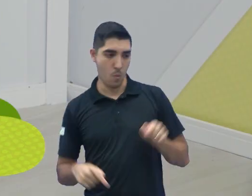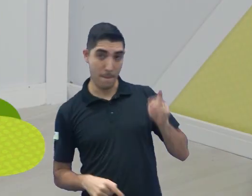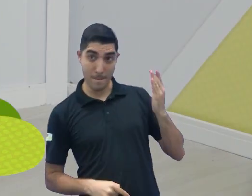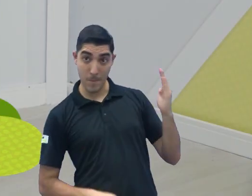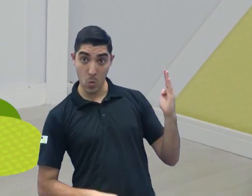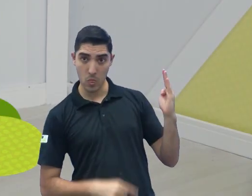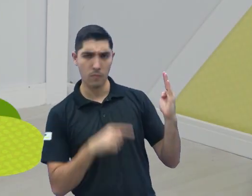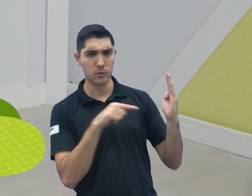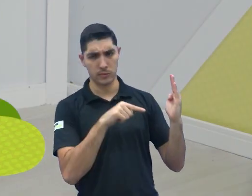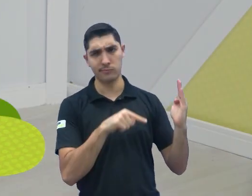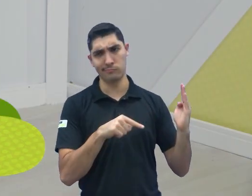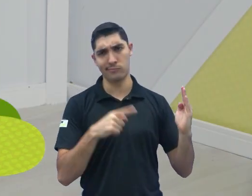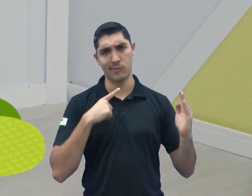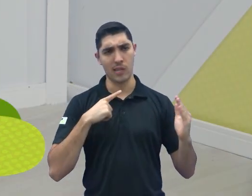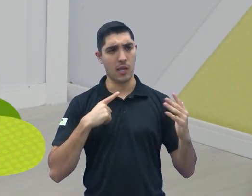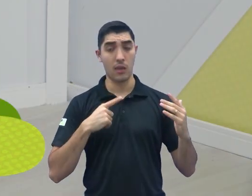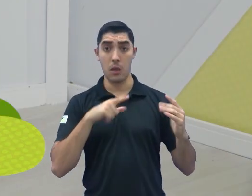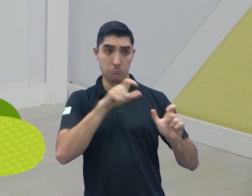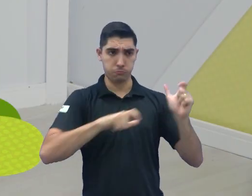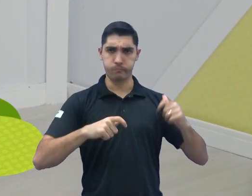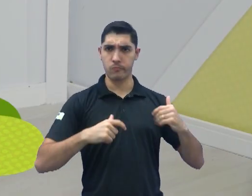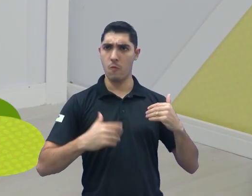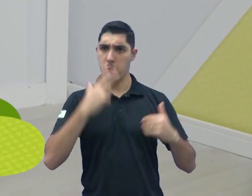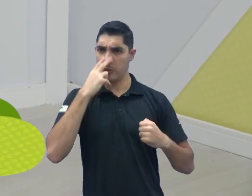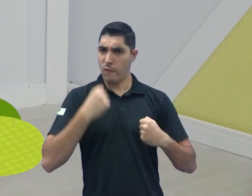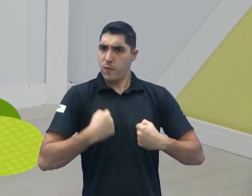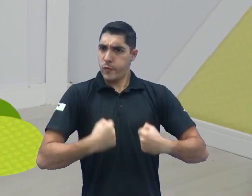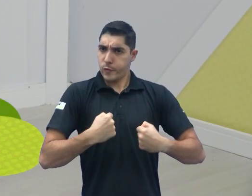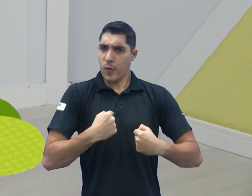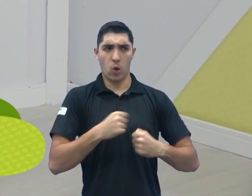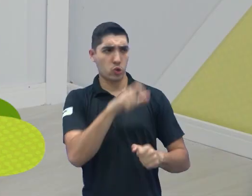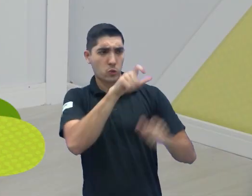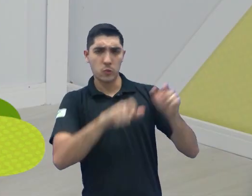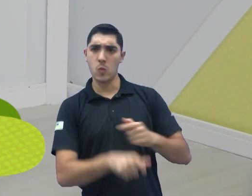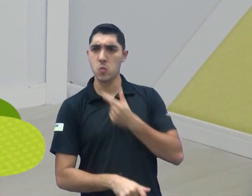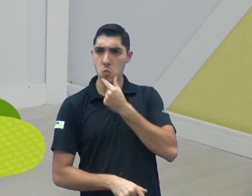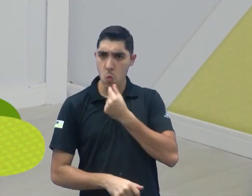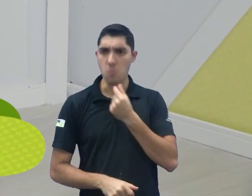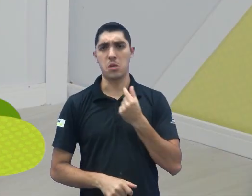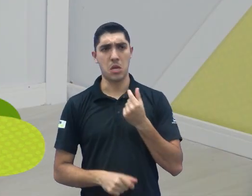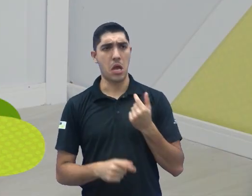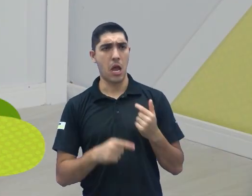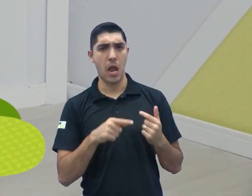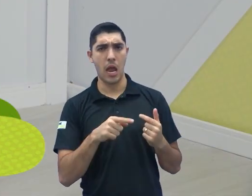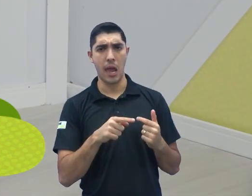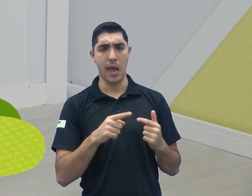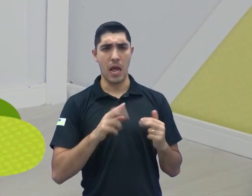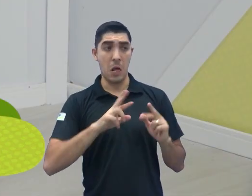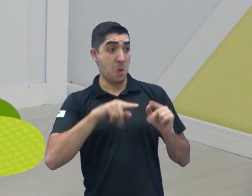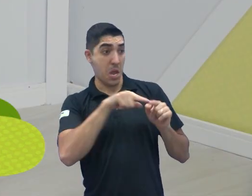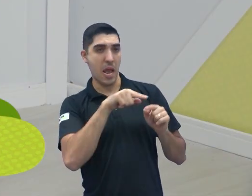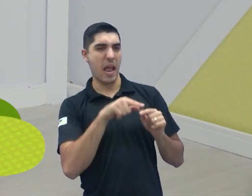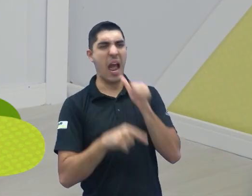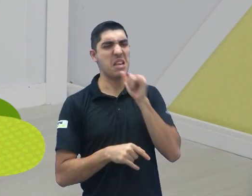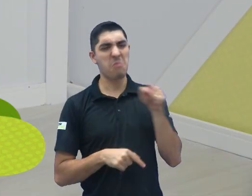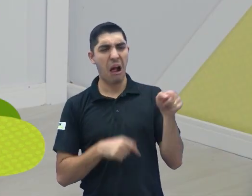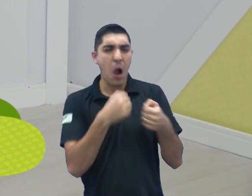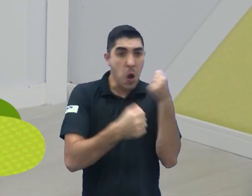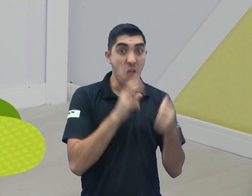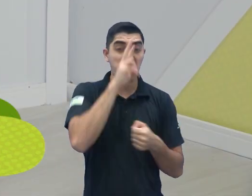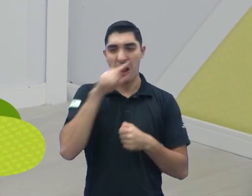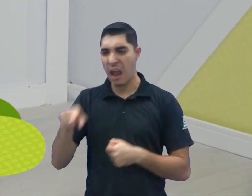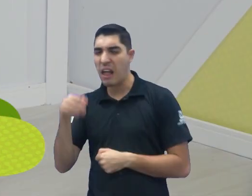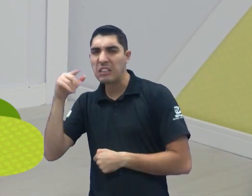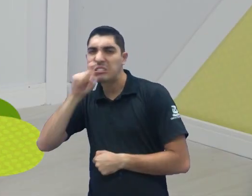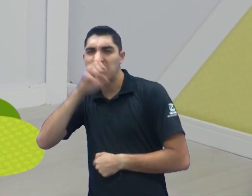faz diferença. Eu digo porte físico mesmo. Não que os meninos deixaram de correr, não é isso. Mas o porte físico mesmo dos jogadores do